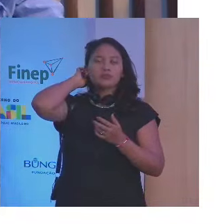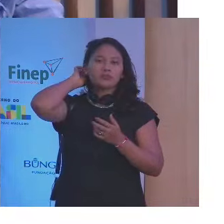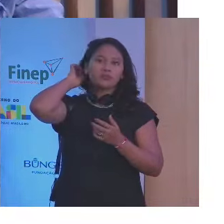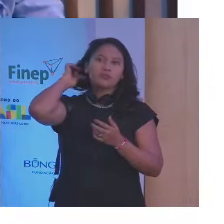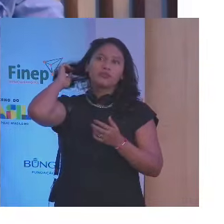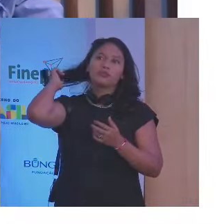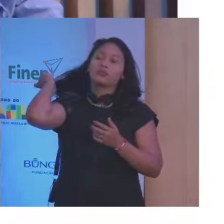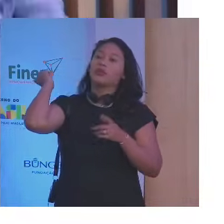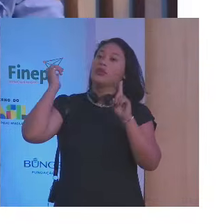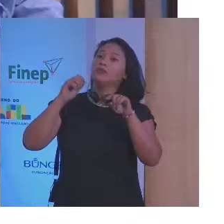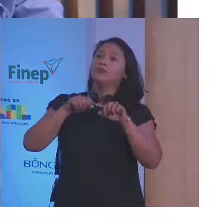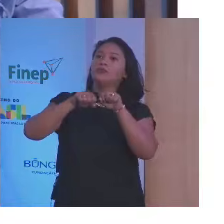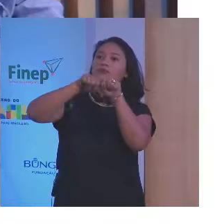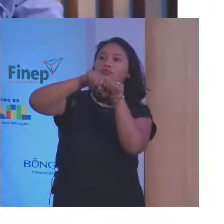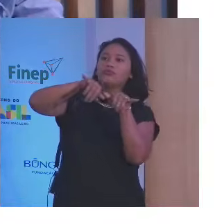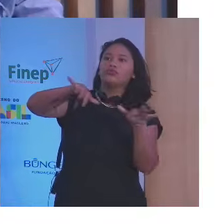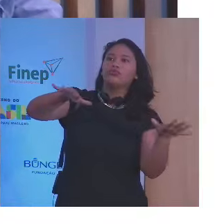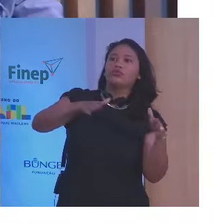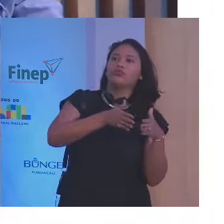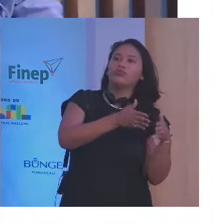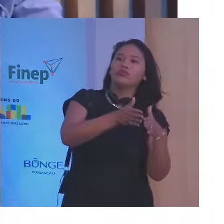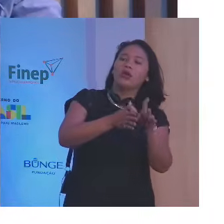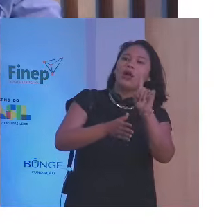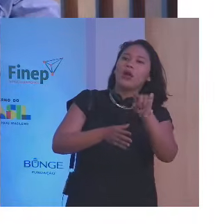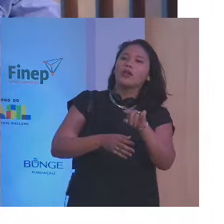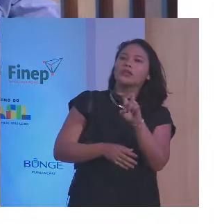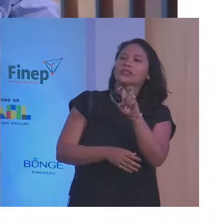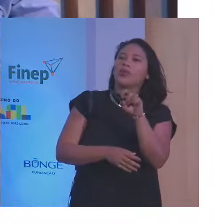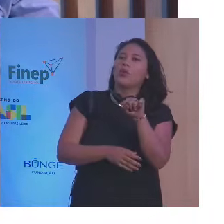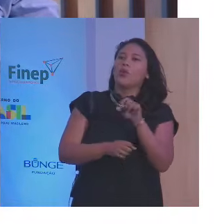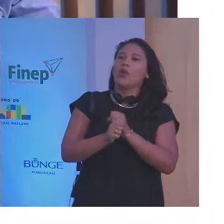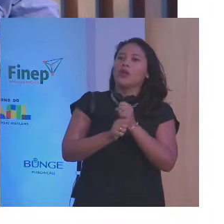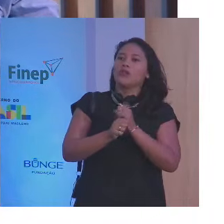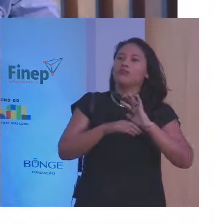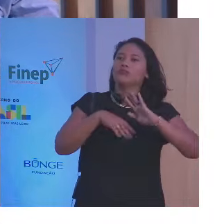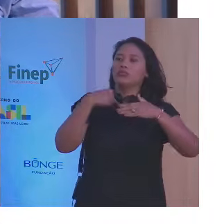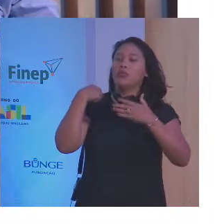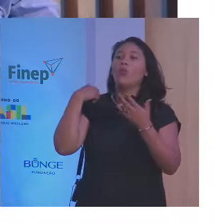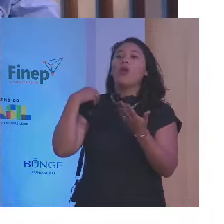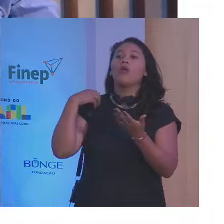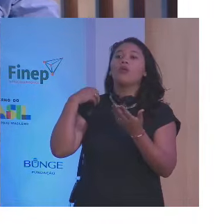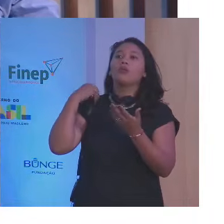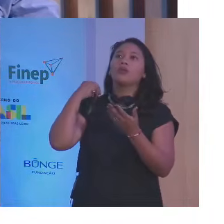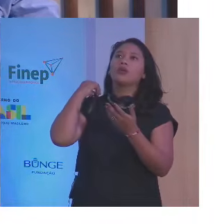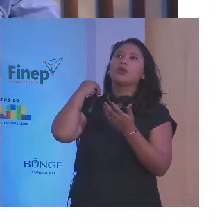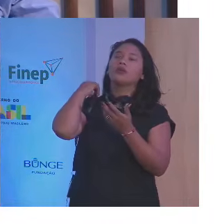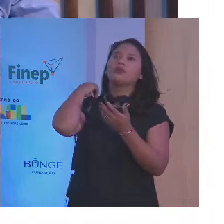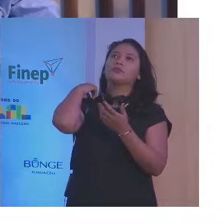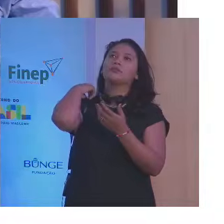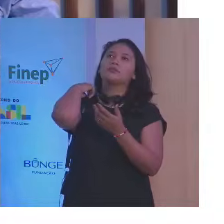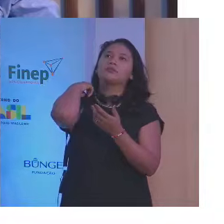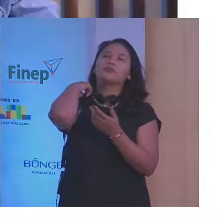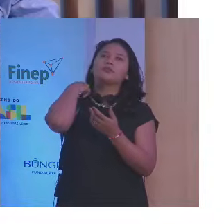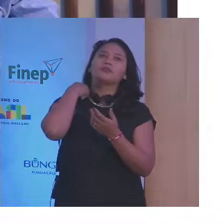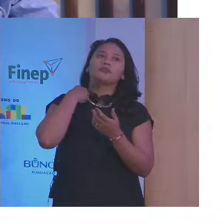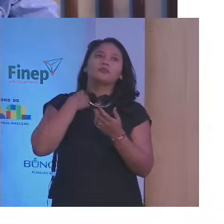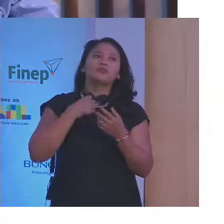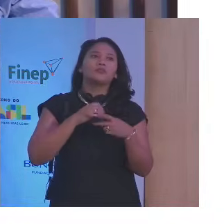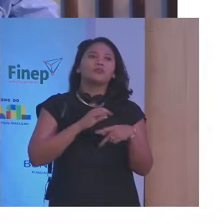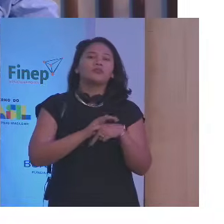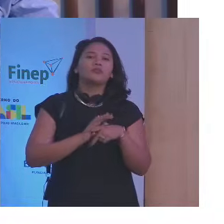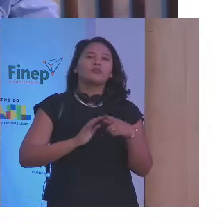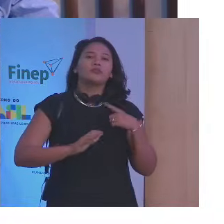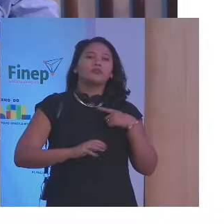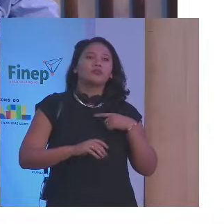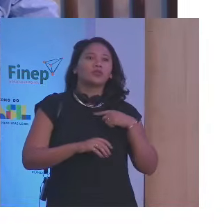Foz do Amazonas evoluiu, principalmente nos últimos 5.000 anos, com base nesse grande suprimento